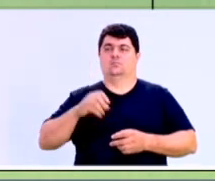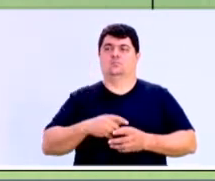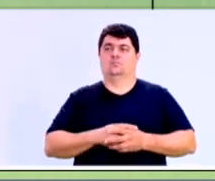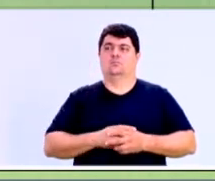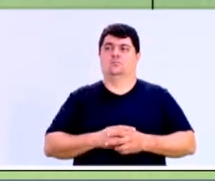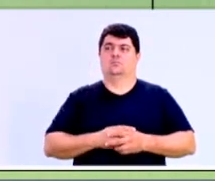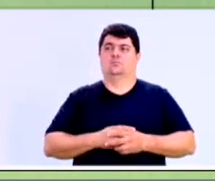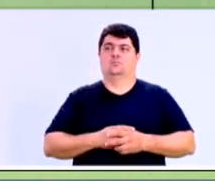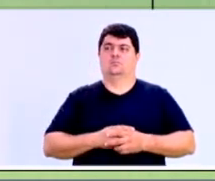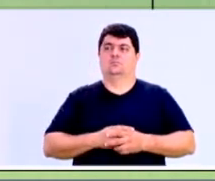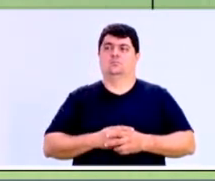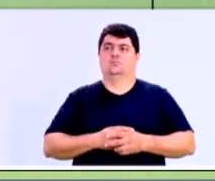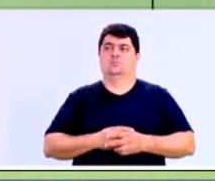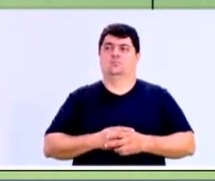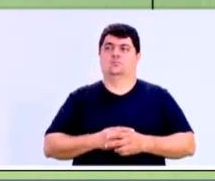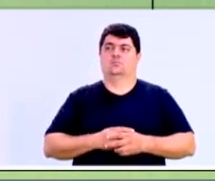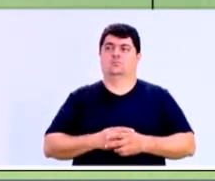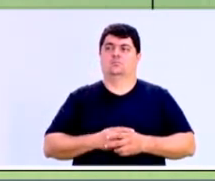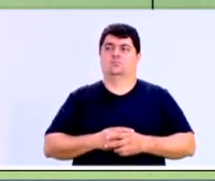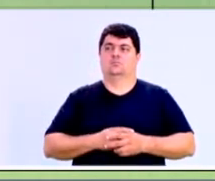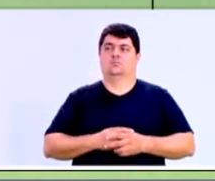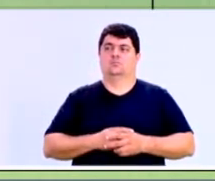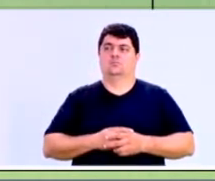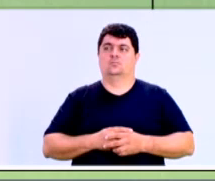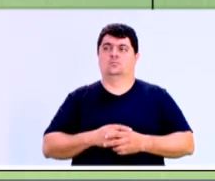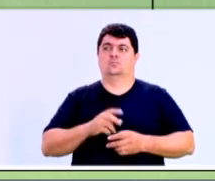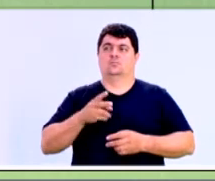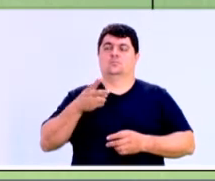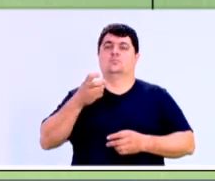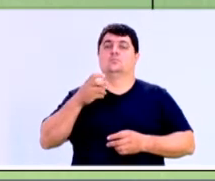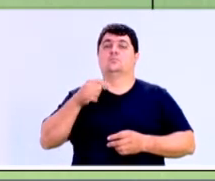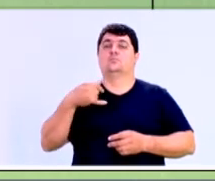75.050. 0,50. Isso aqui dá quanto?